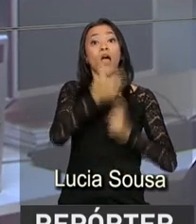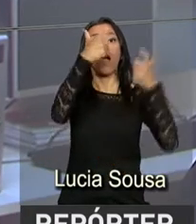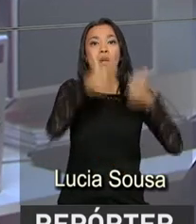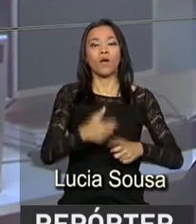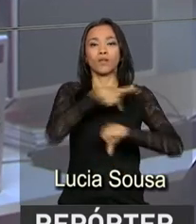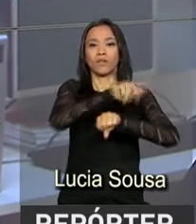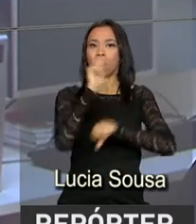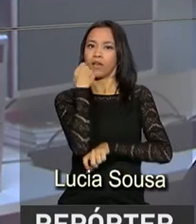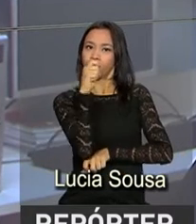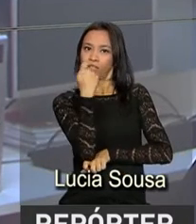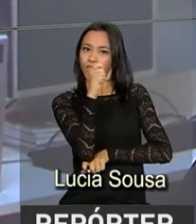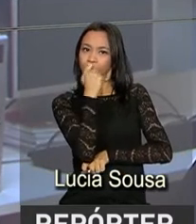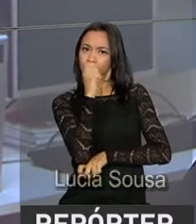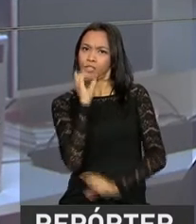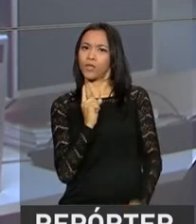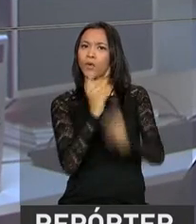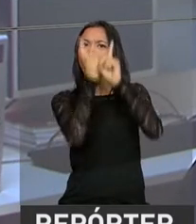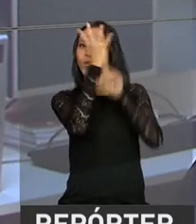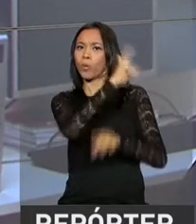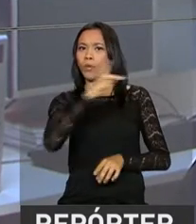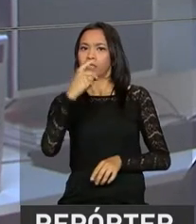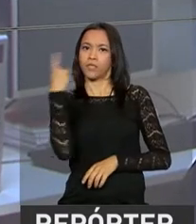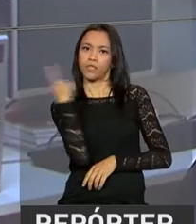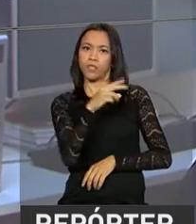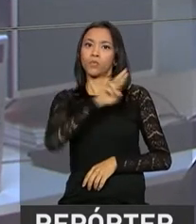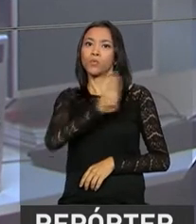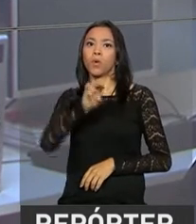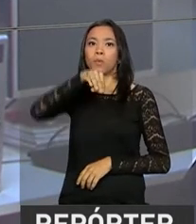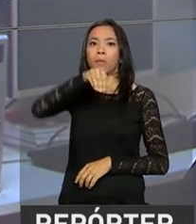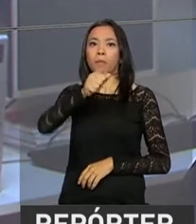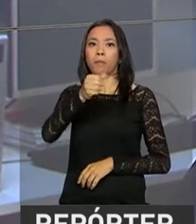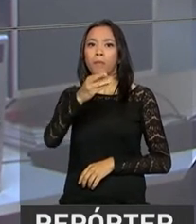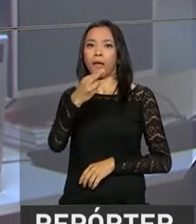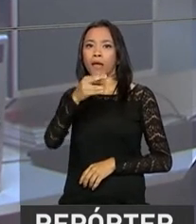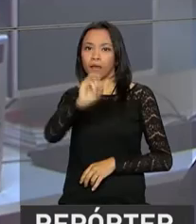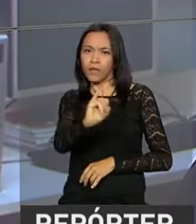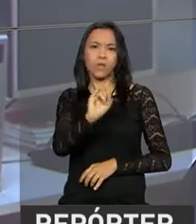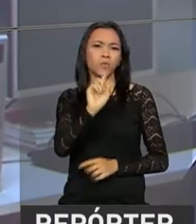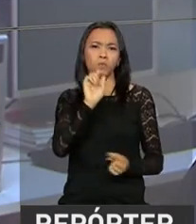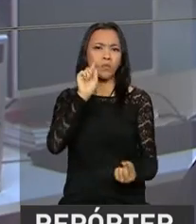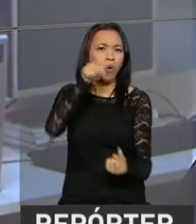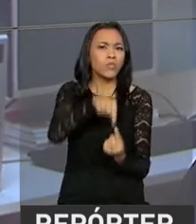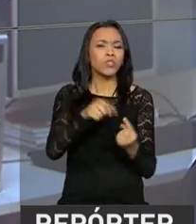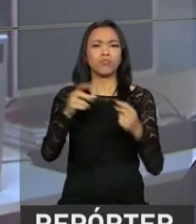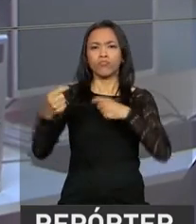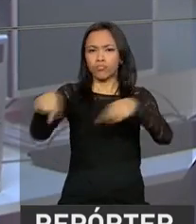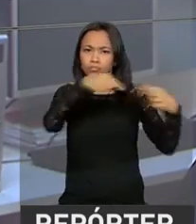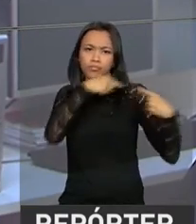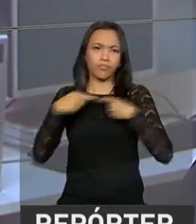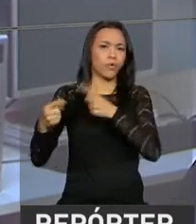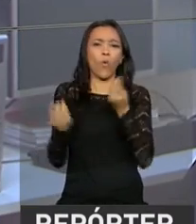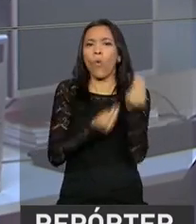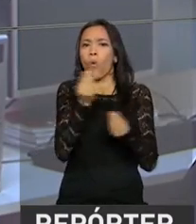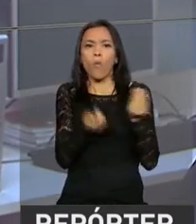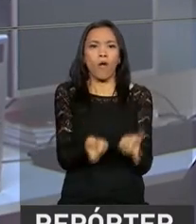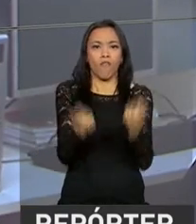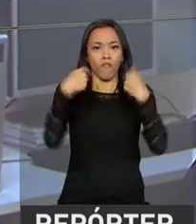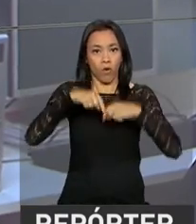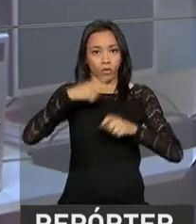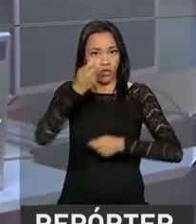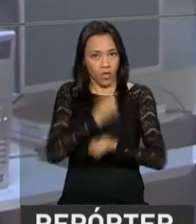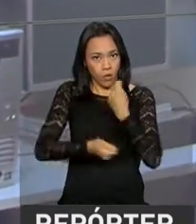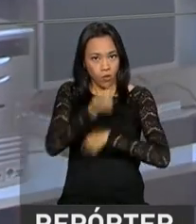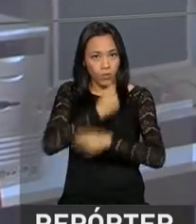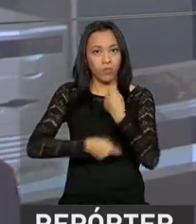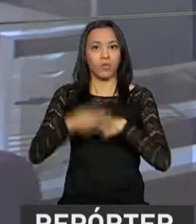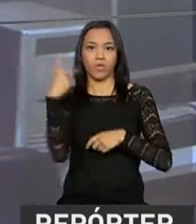se encontra hoje com o presidente argentino Maurício Macri. Eles vão discutir a retomada do crescimento econômico na região. O repórter